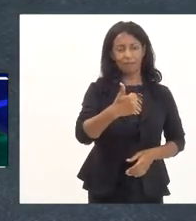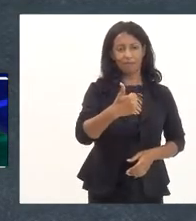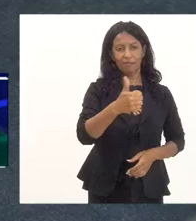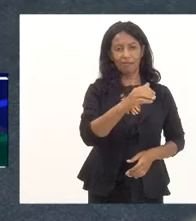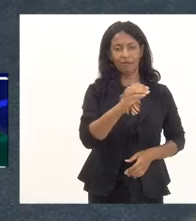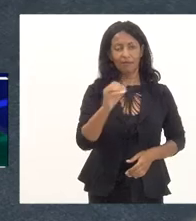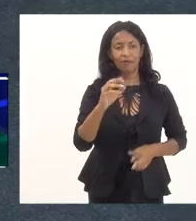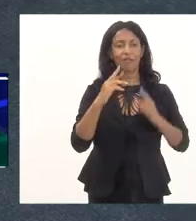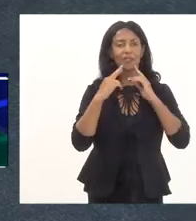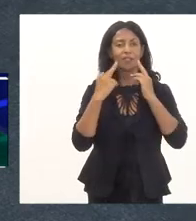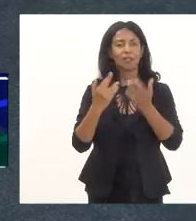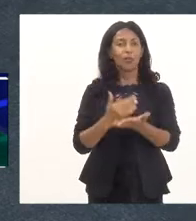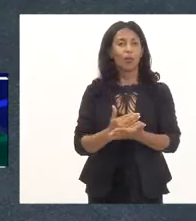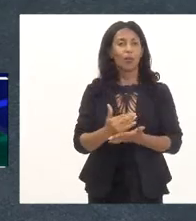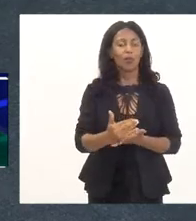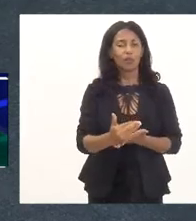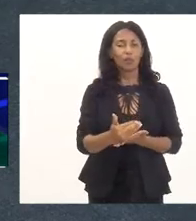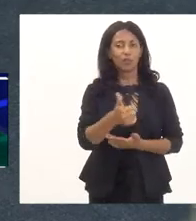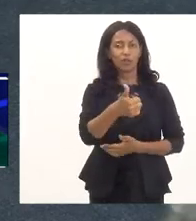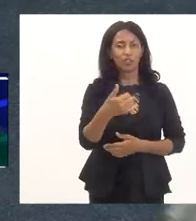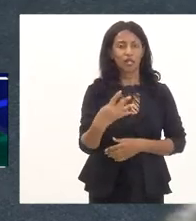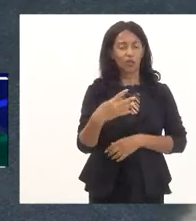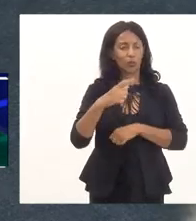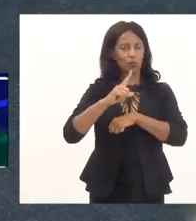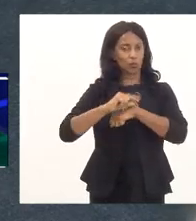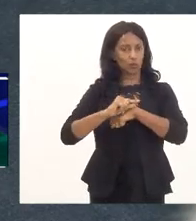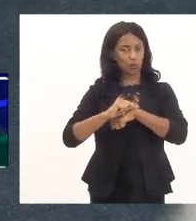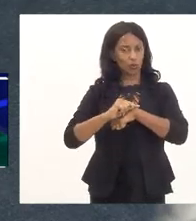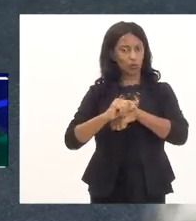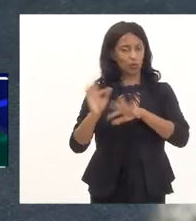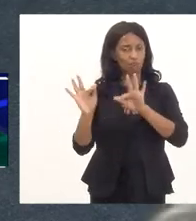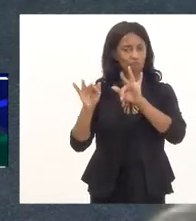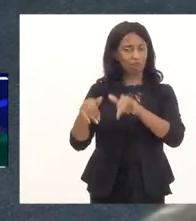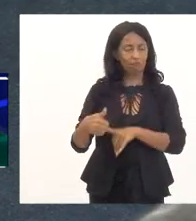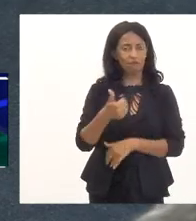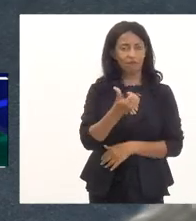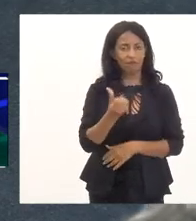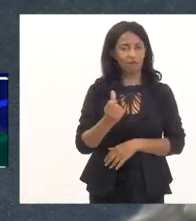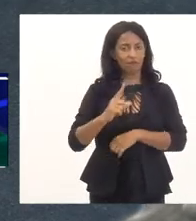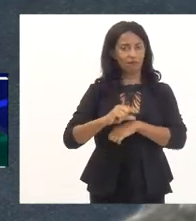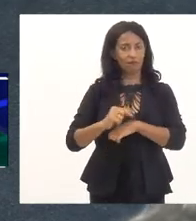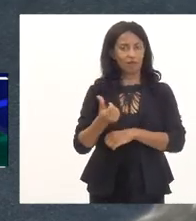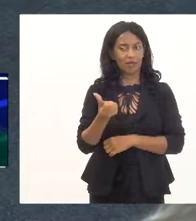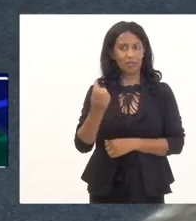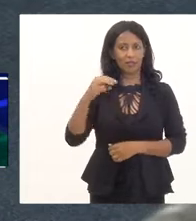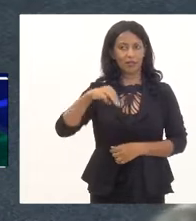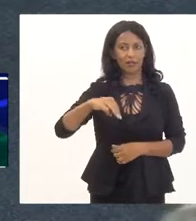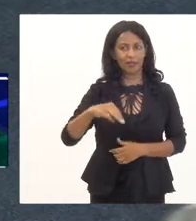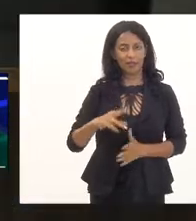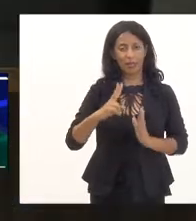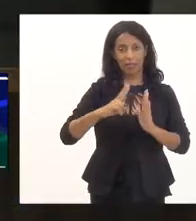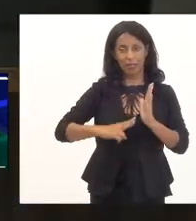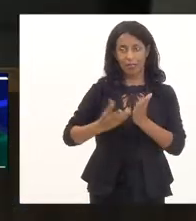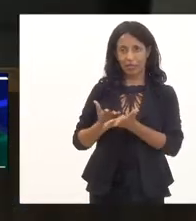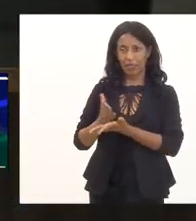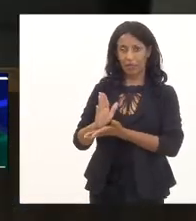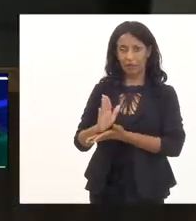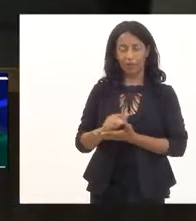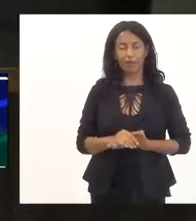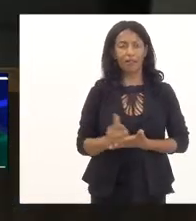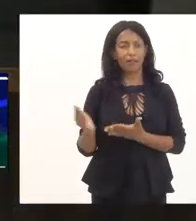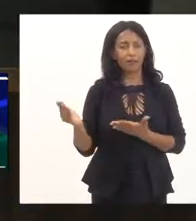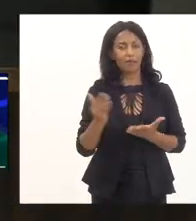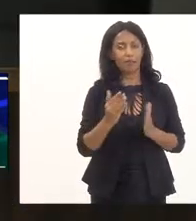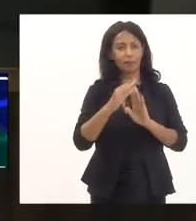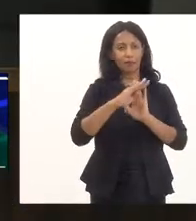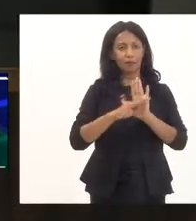sessão ordinária, que iniciada às 14 horas, encerrou-se às 16 horas e 6 minutos. Lida e aprovada a ata,